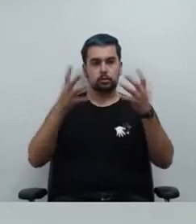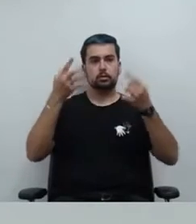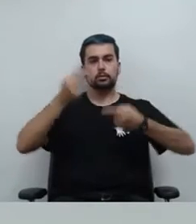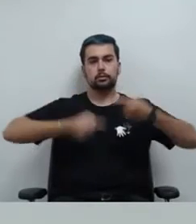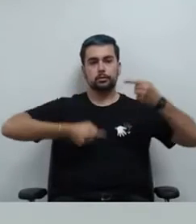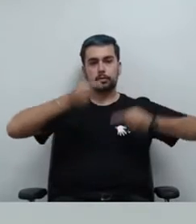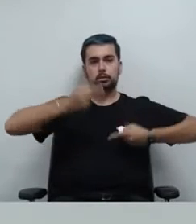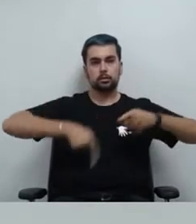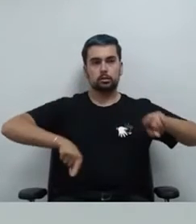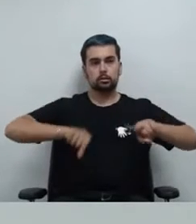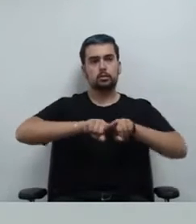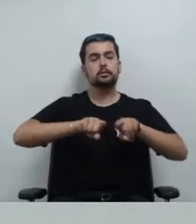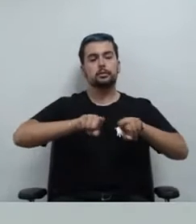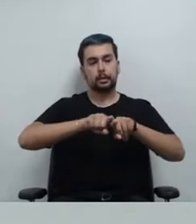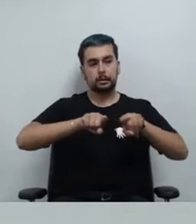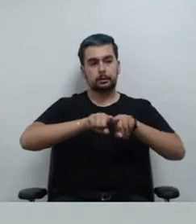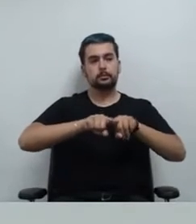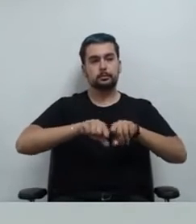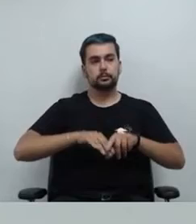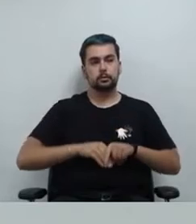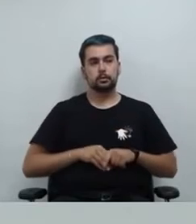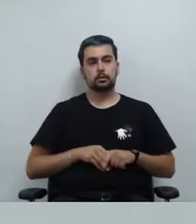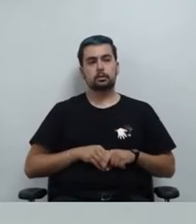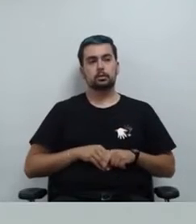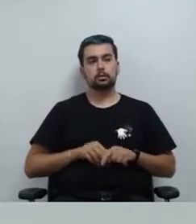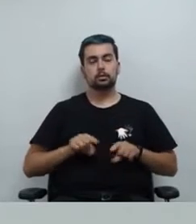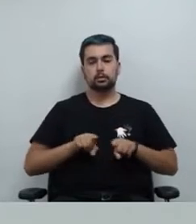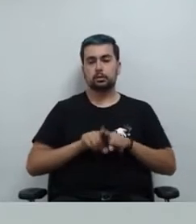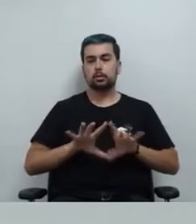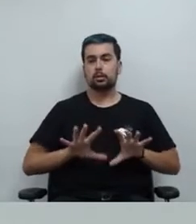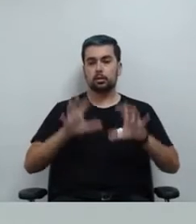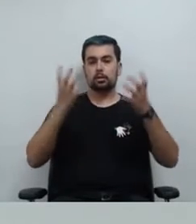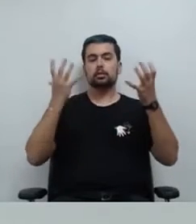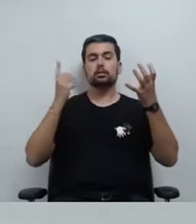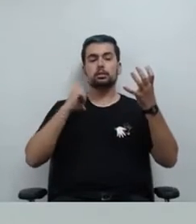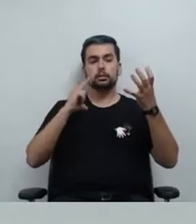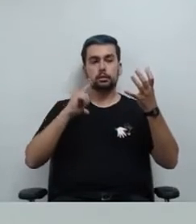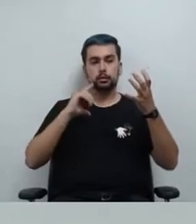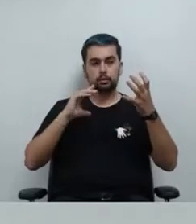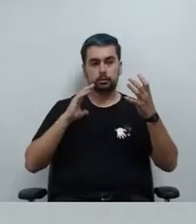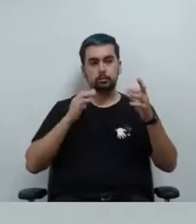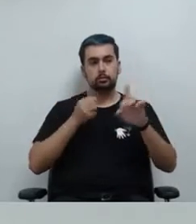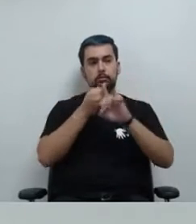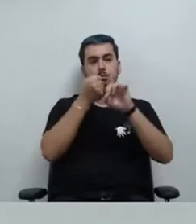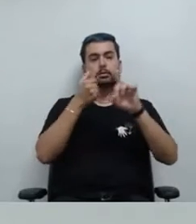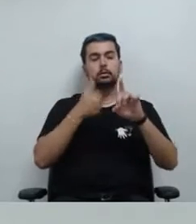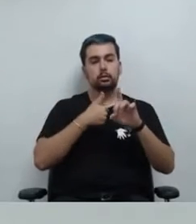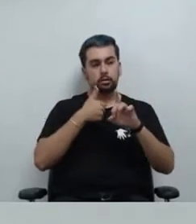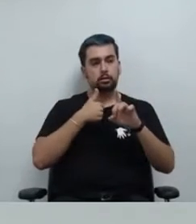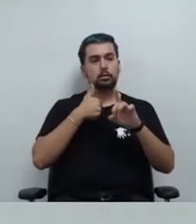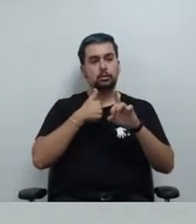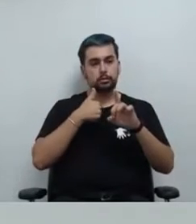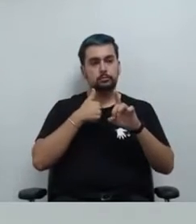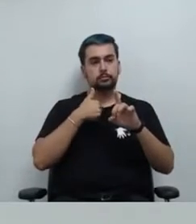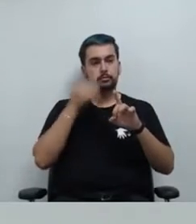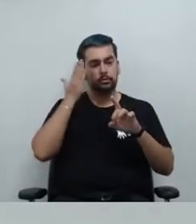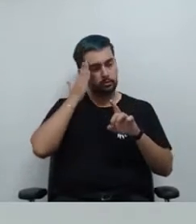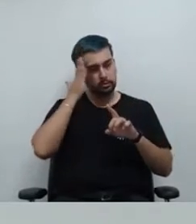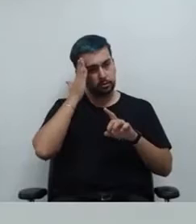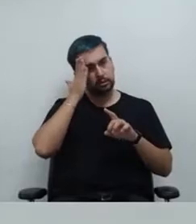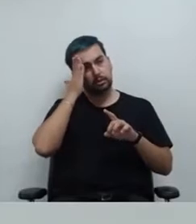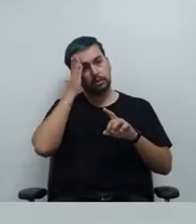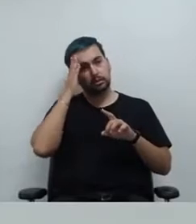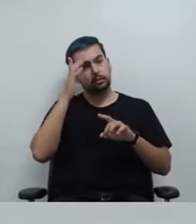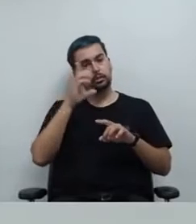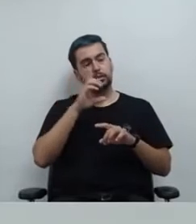também, né? E de incidência que acaba reverberando, eu acredito, até para os defensores da ponta. Então,